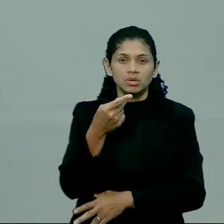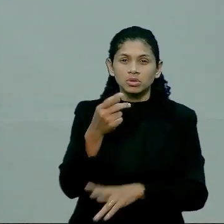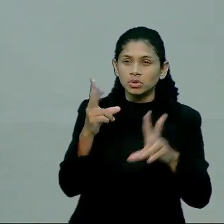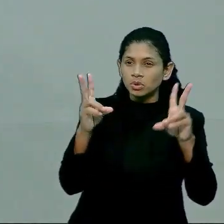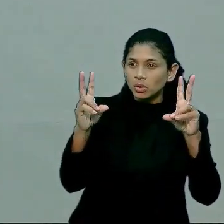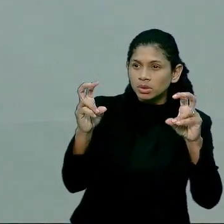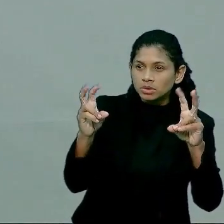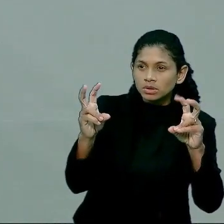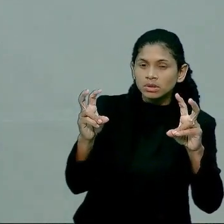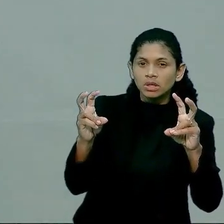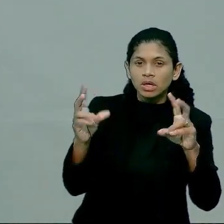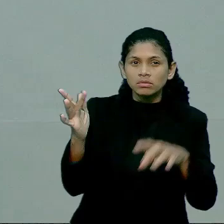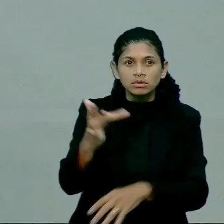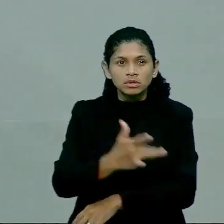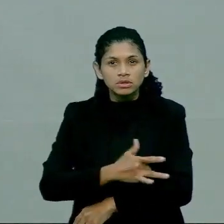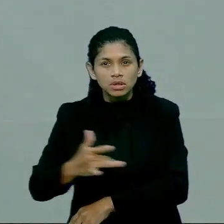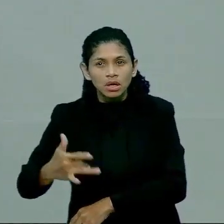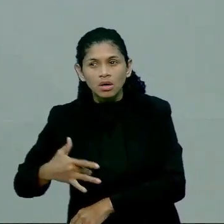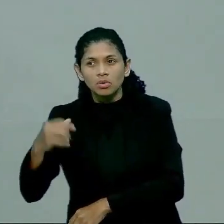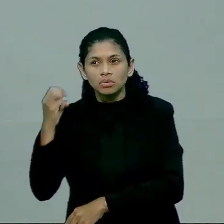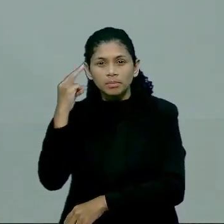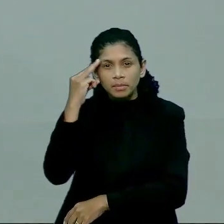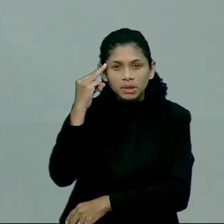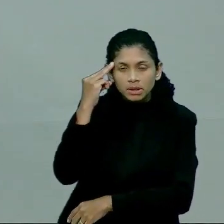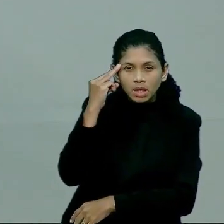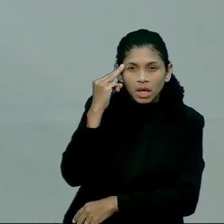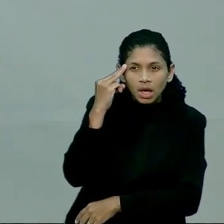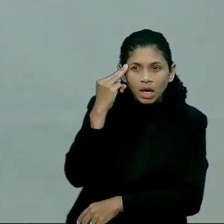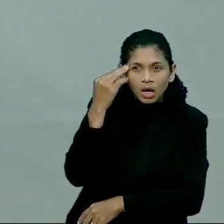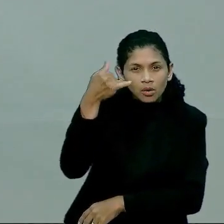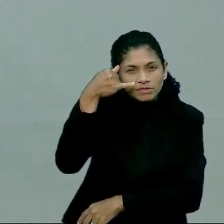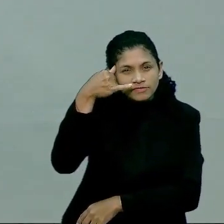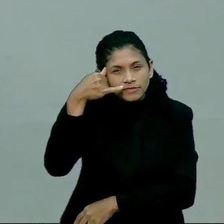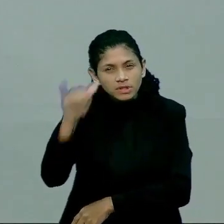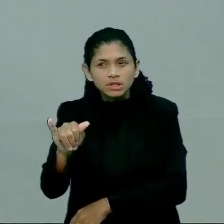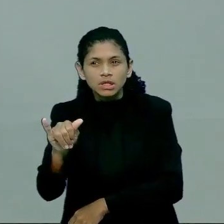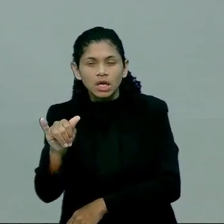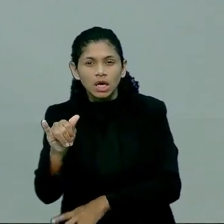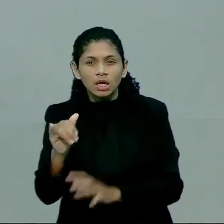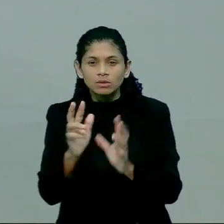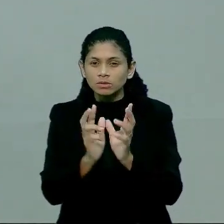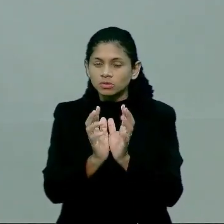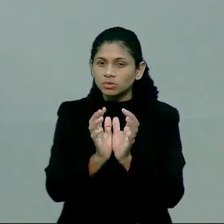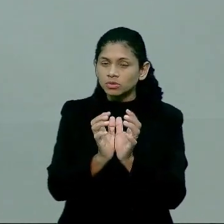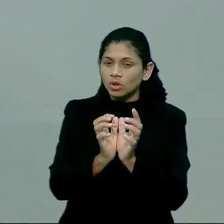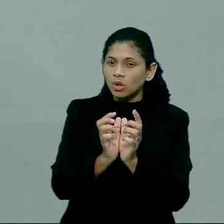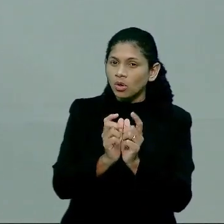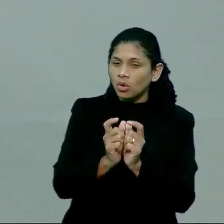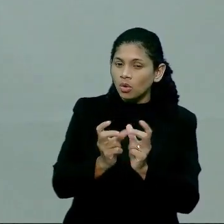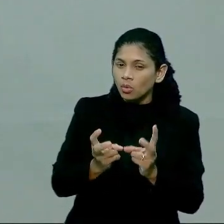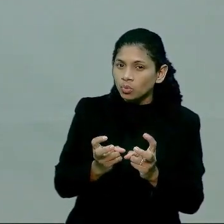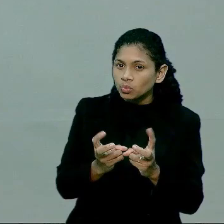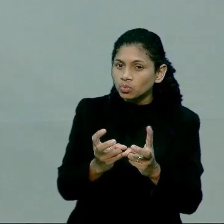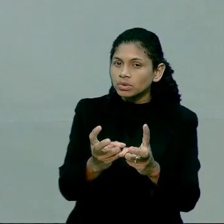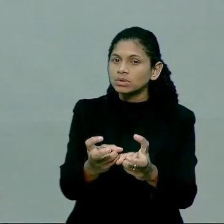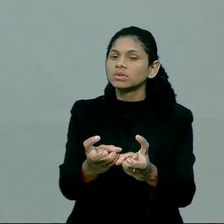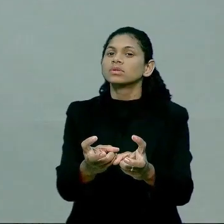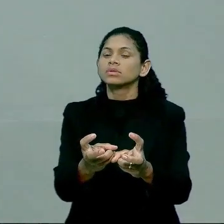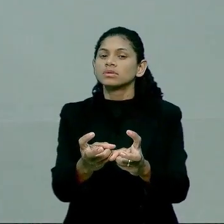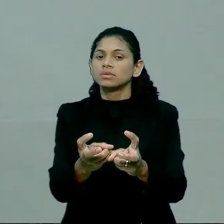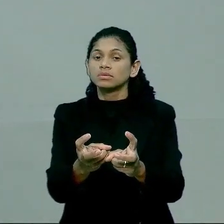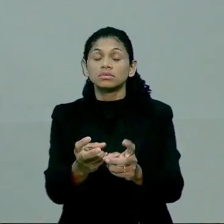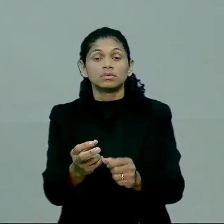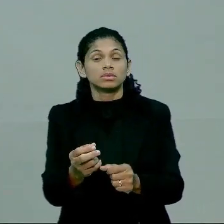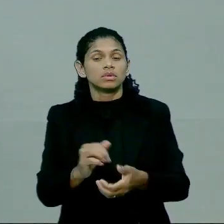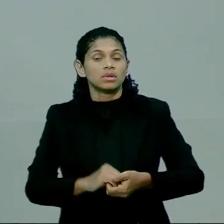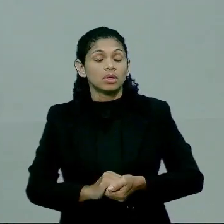como a prevenção contra o câncer né você acaba que elaborar a secretaria de saúde faz aquelas